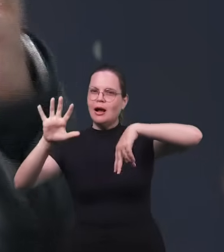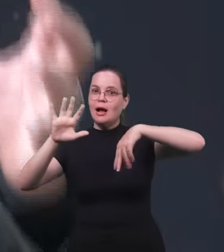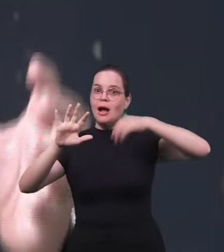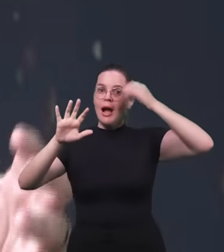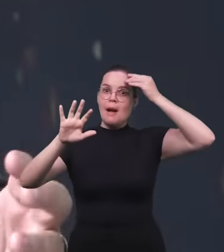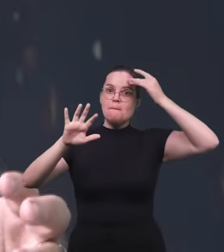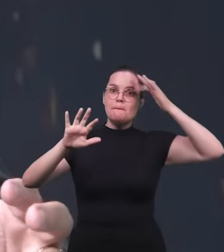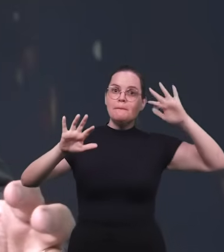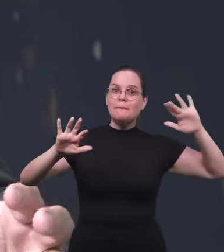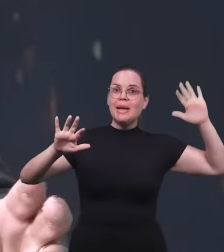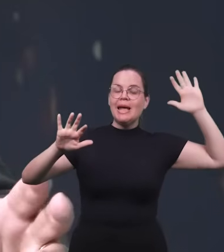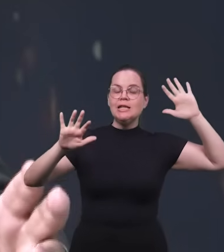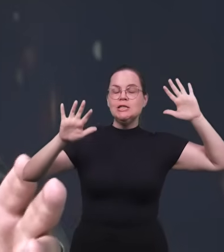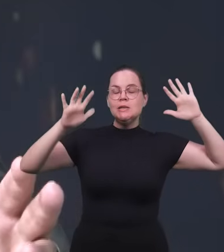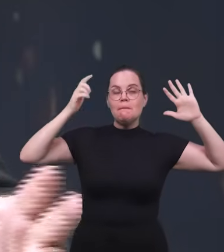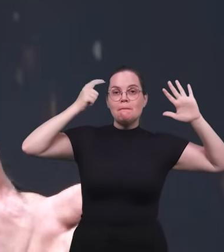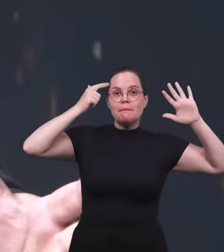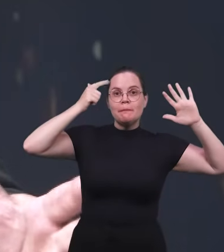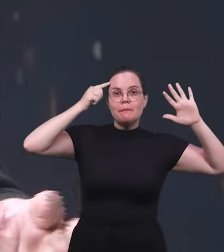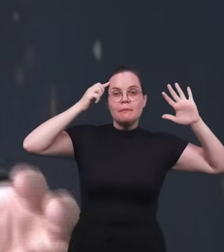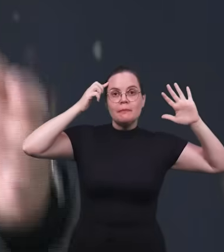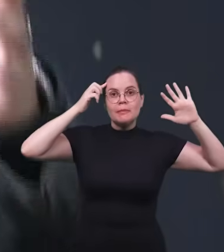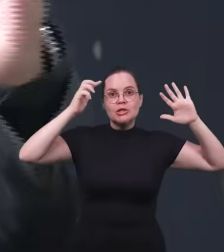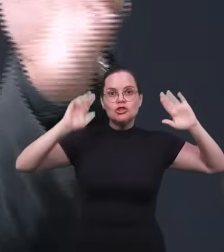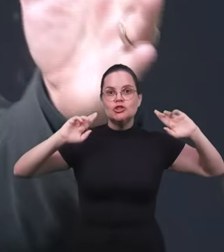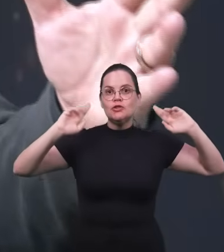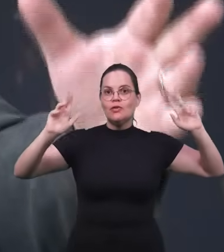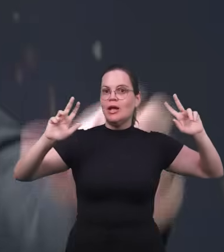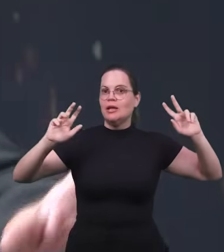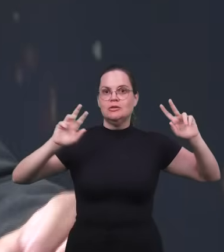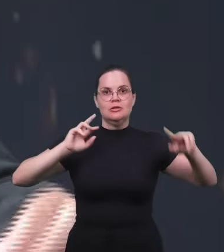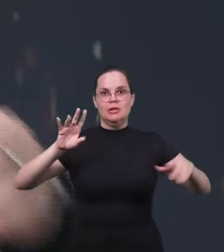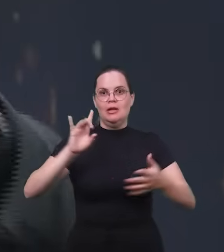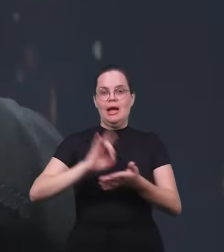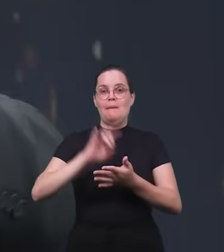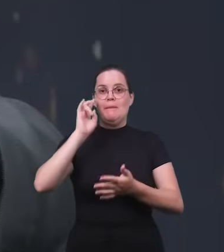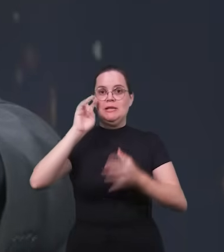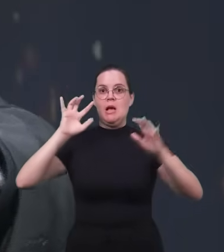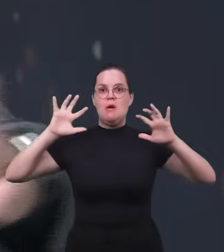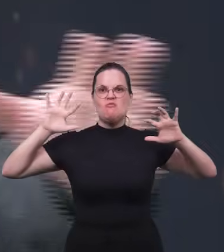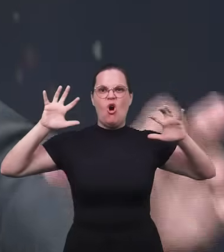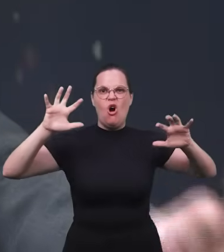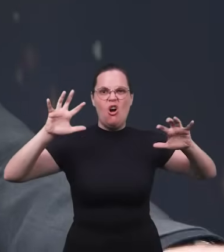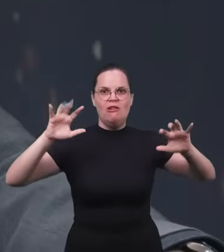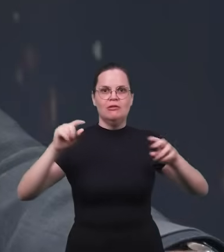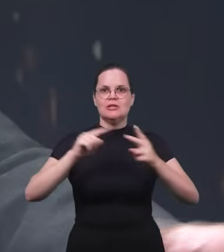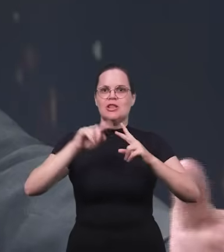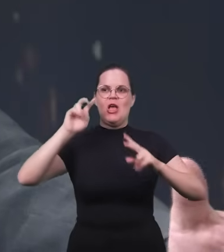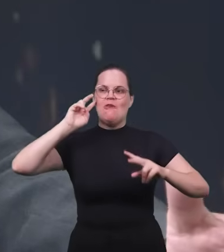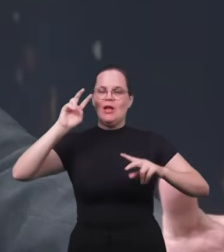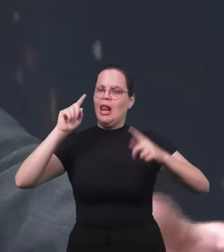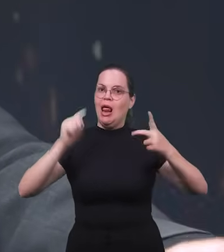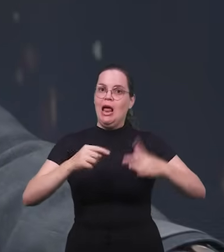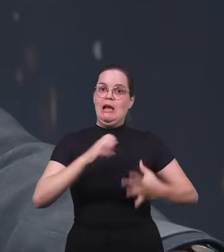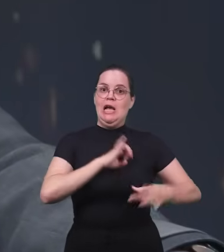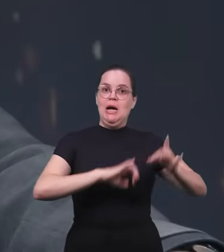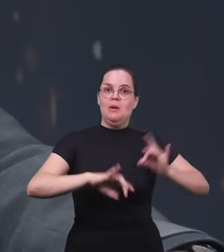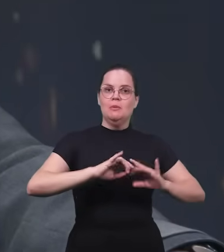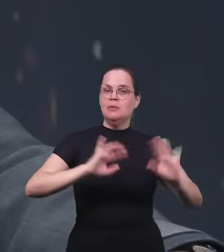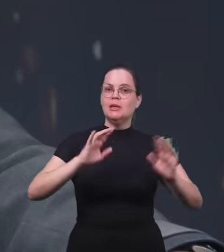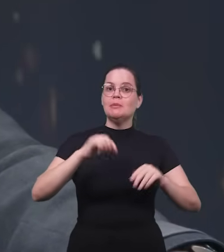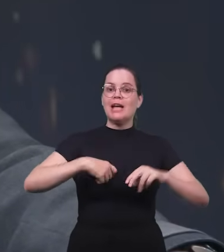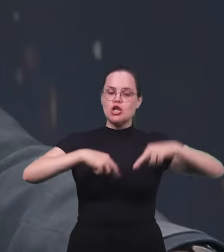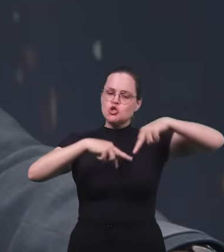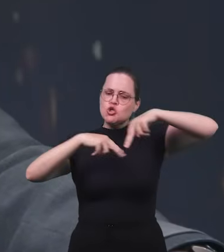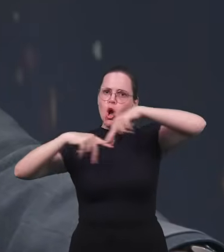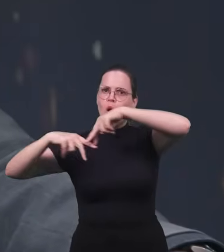constrói uma realidade que não existe. Eu tô vendo um monstro, tô vendo isso, tô vendo aquilo outro, e às vezes fica com medo. Mas por